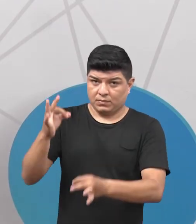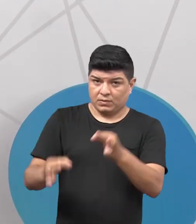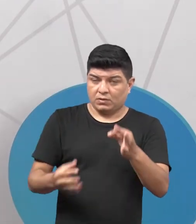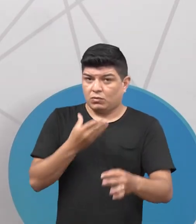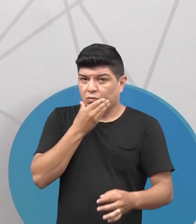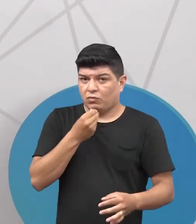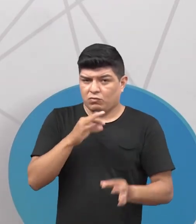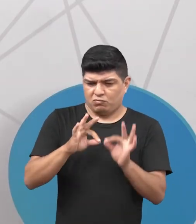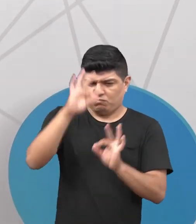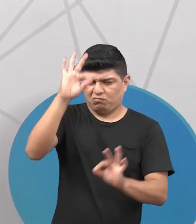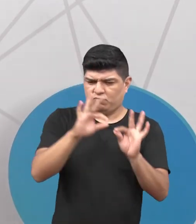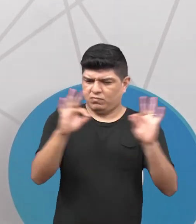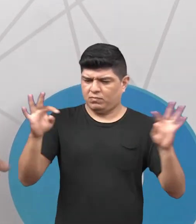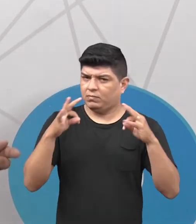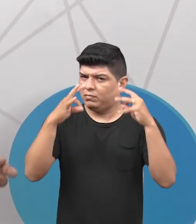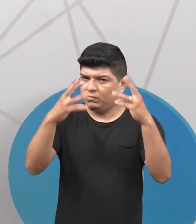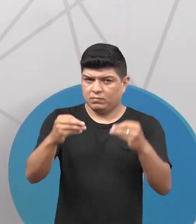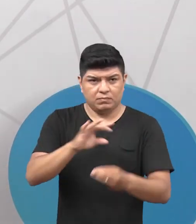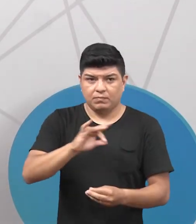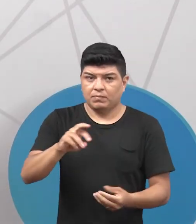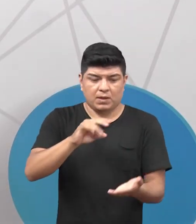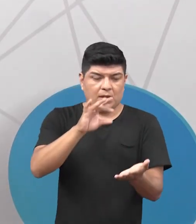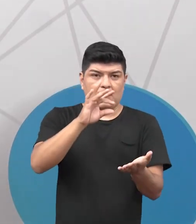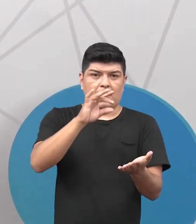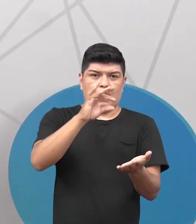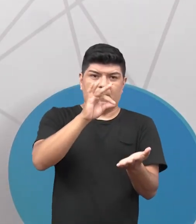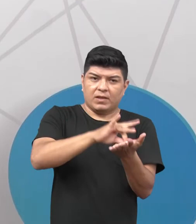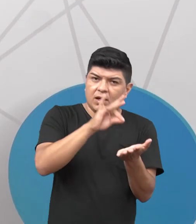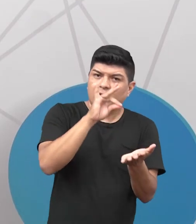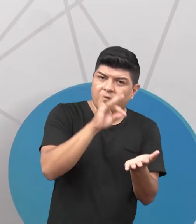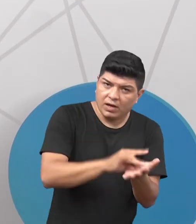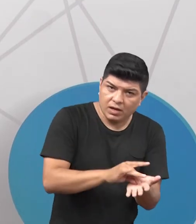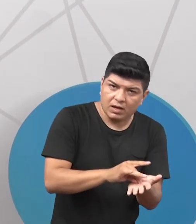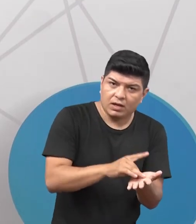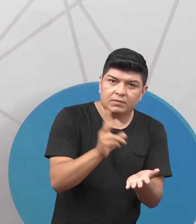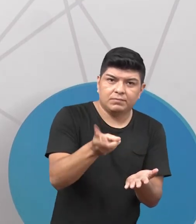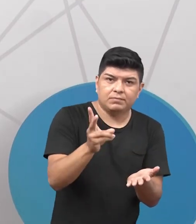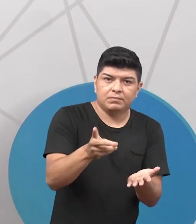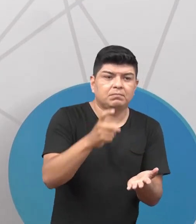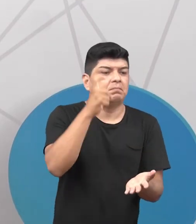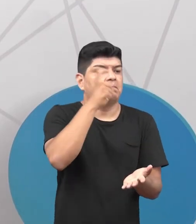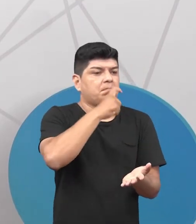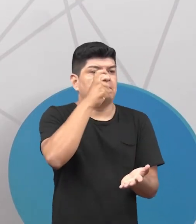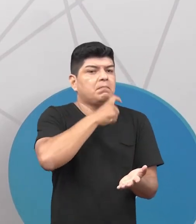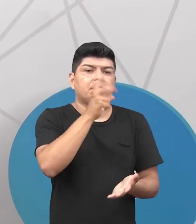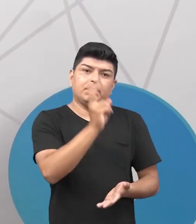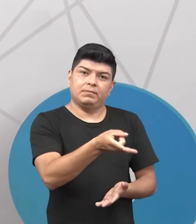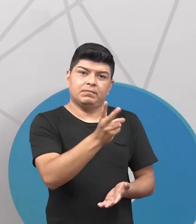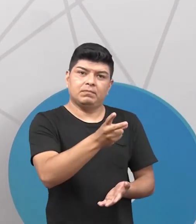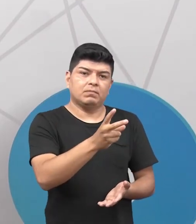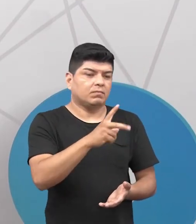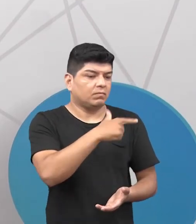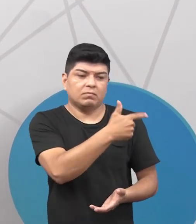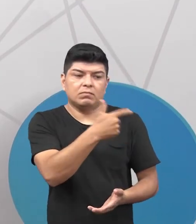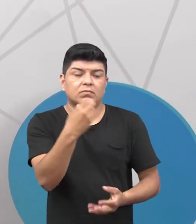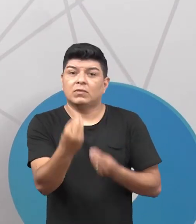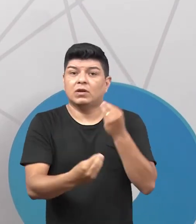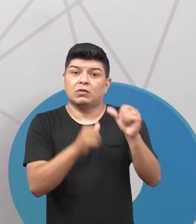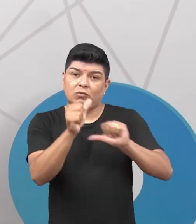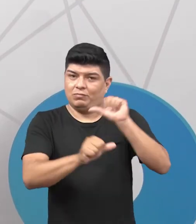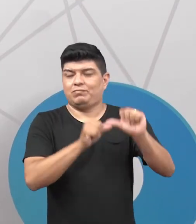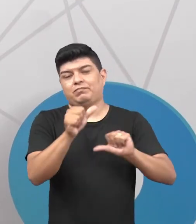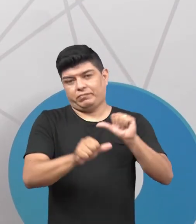homem não é a medida de todas as coisas. Verdade é verdade, mentira é mentira. Não podemos transformar uma mentira em verdade através do